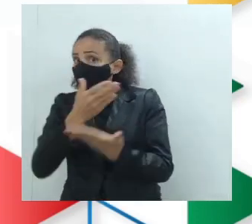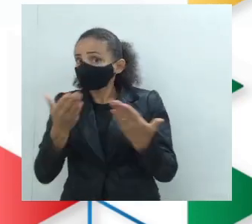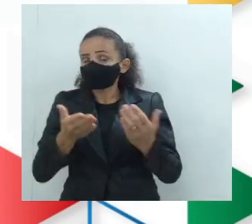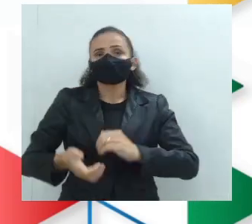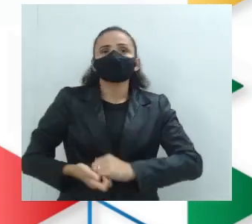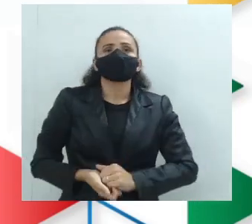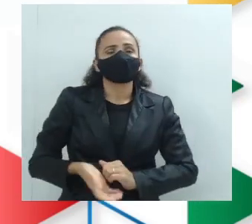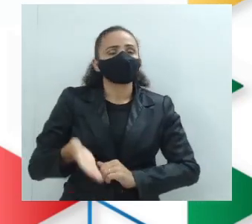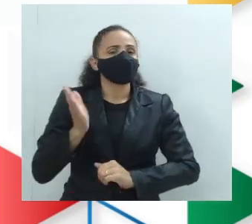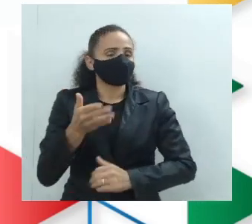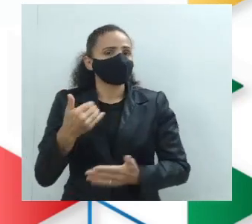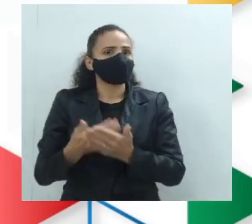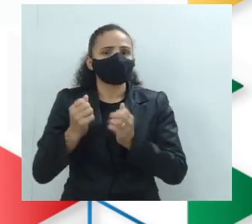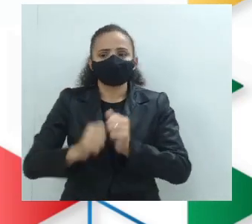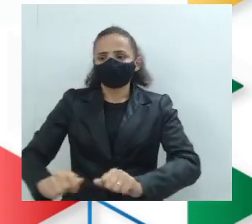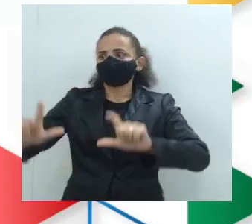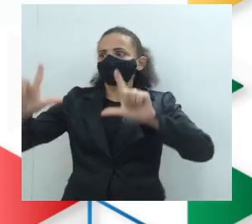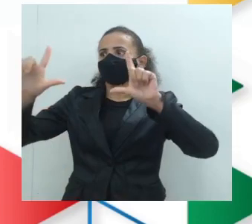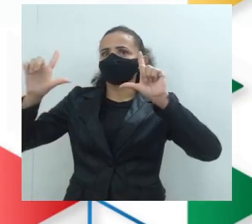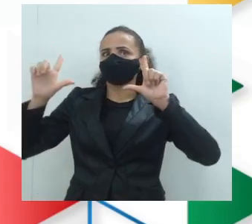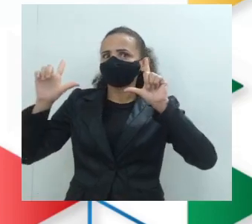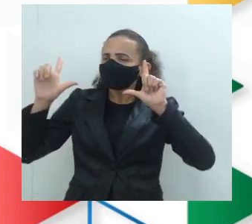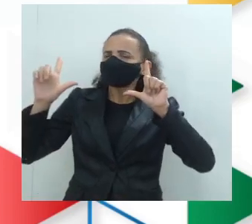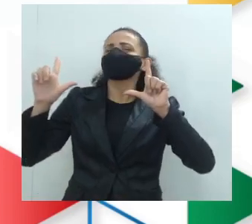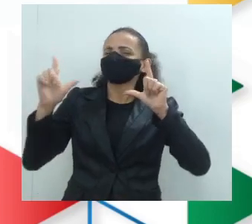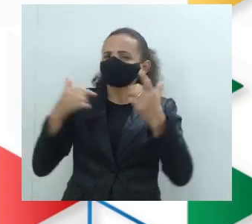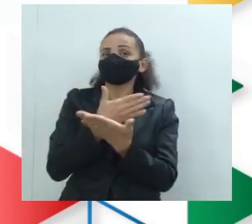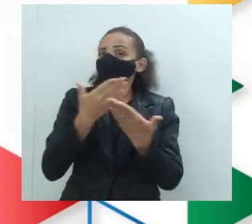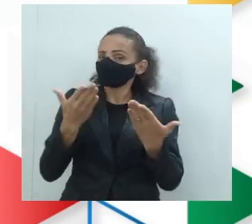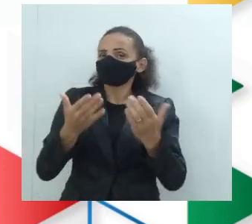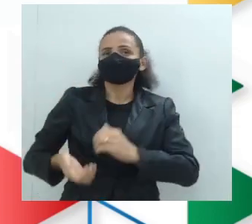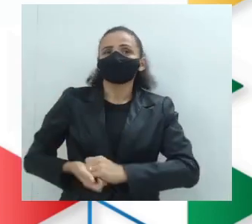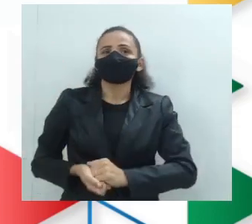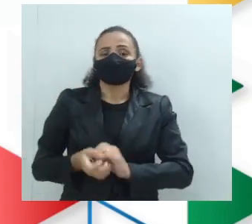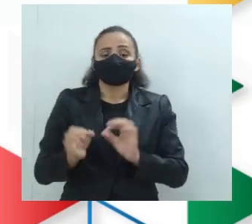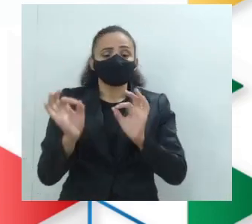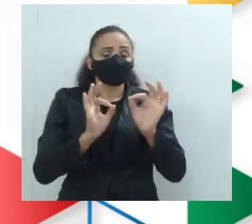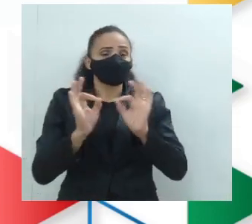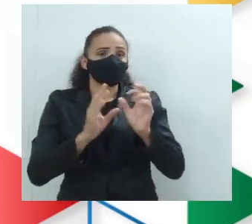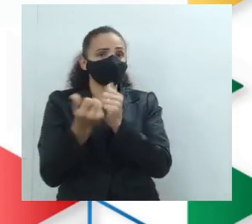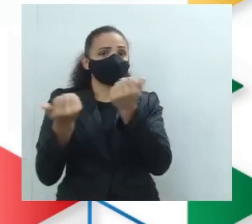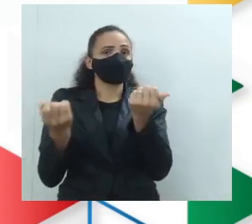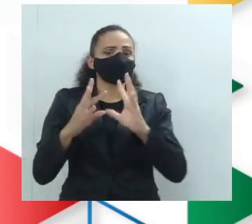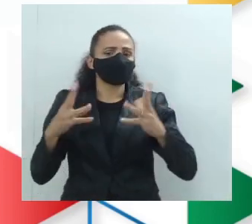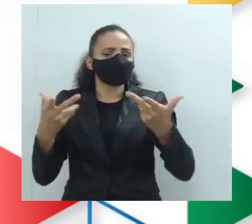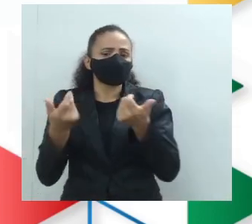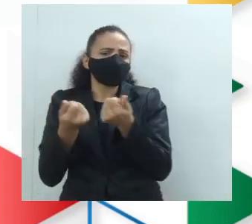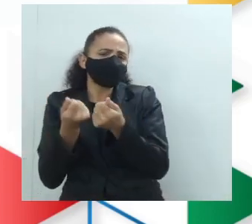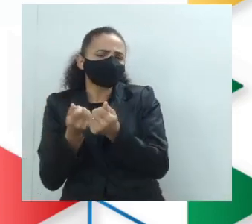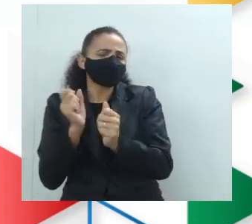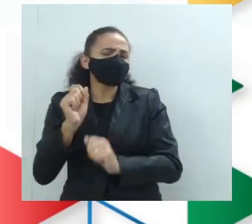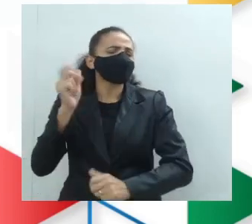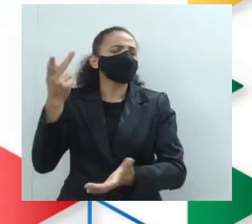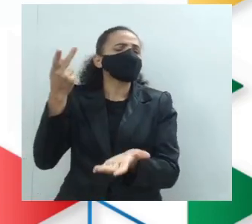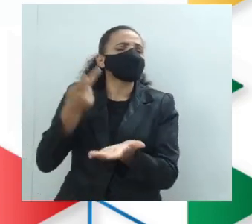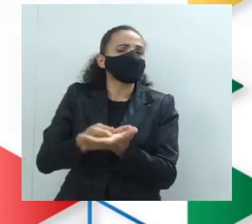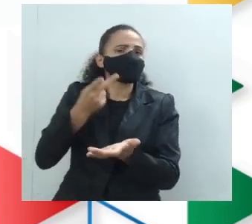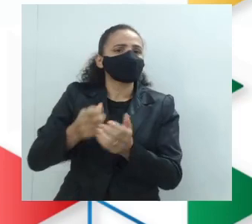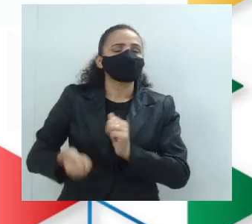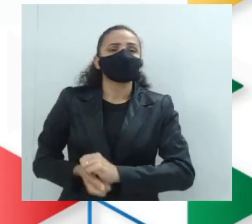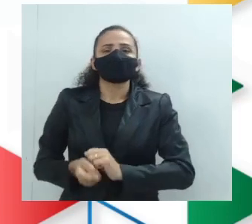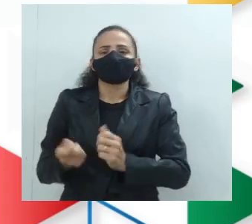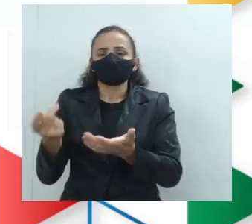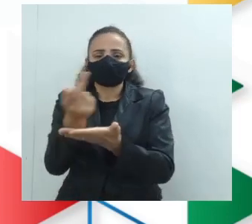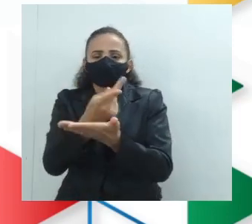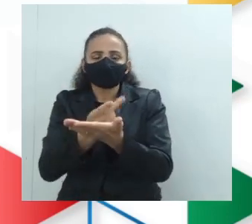que acabamos de fazer no slide aqui, ó, nesse slide, é a ideia de simetria. O que acontece com ela? Eu peguei a